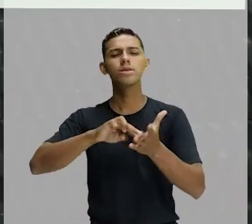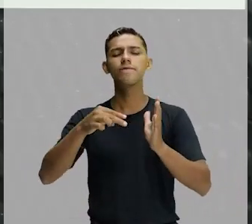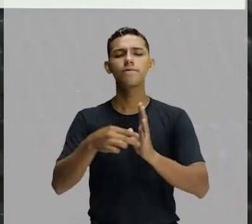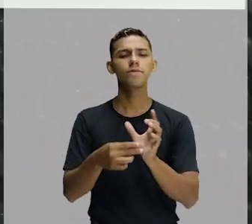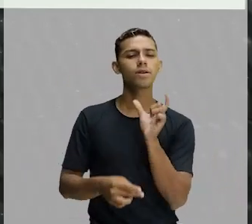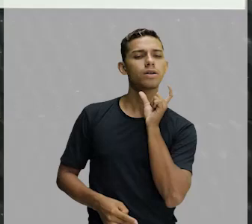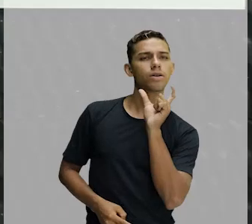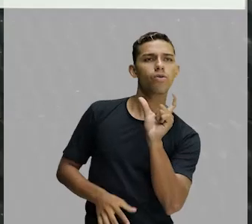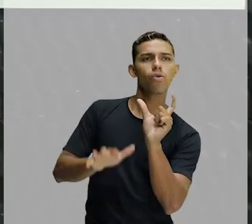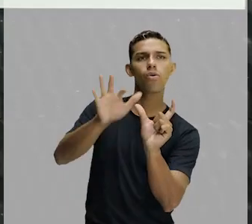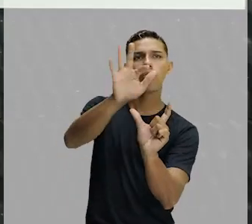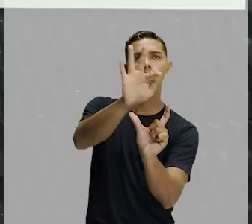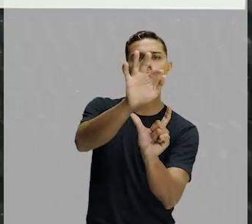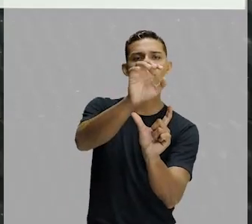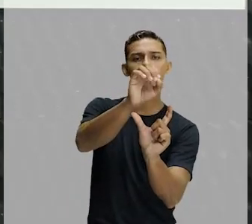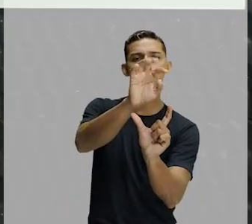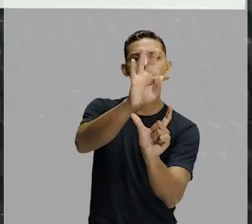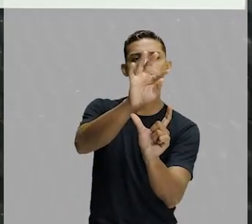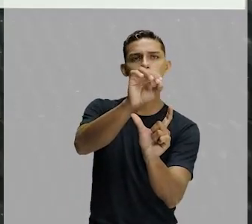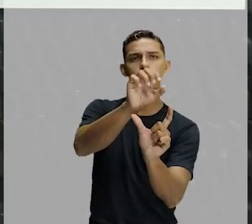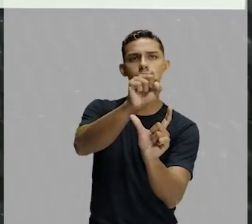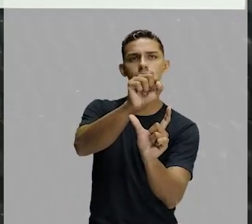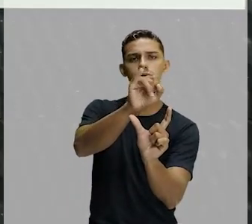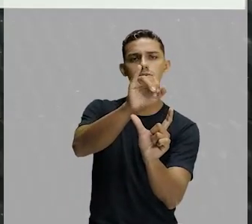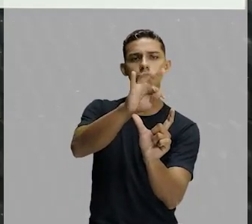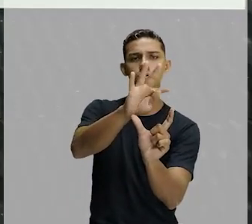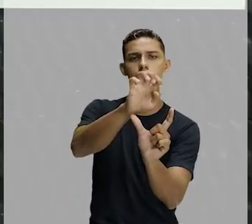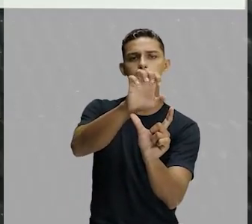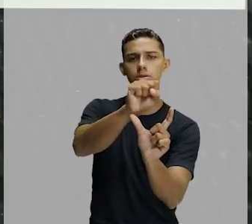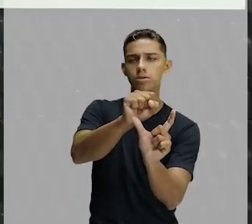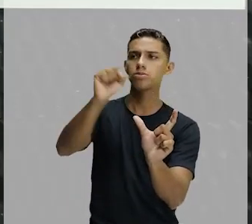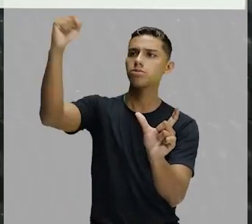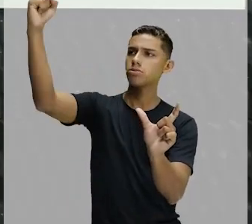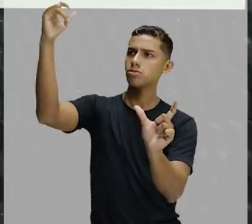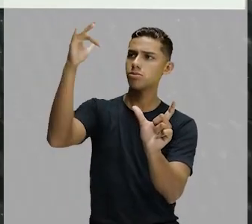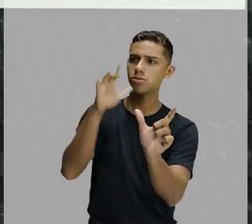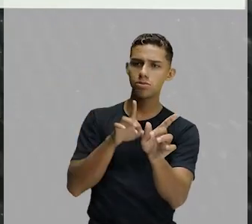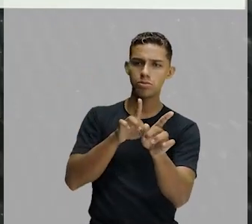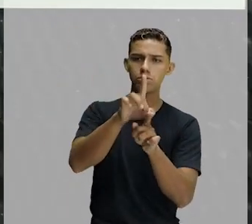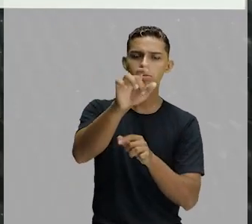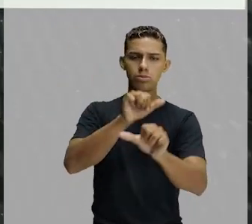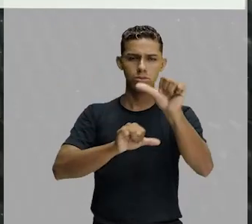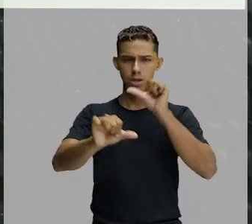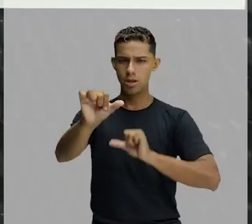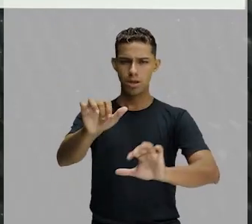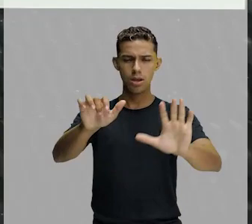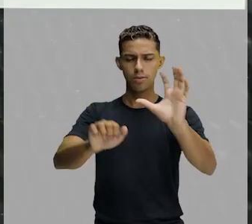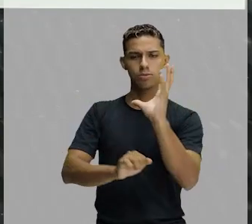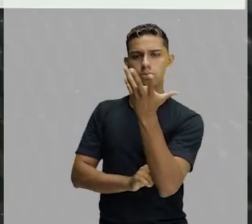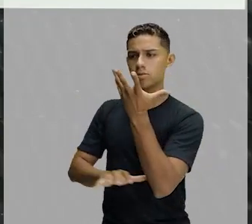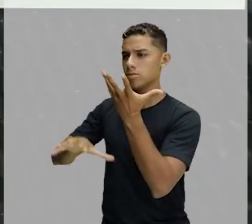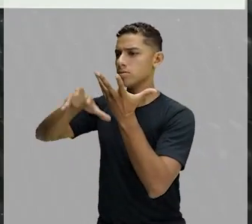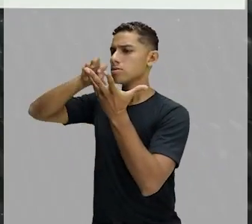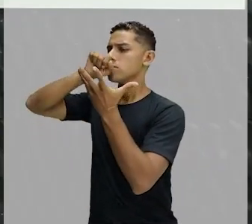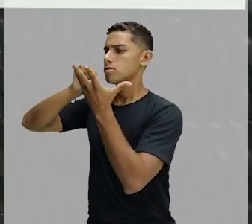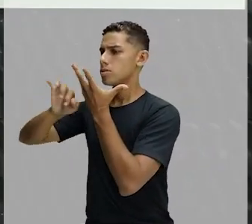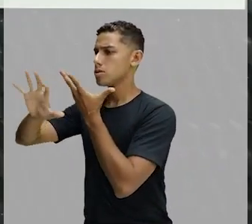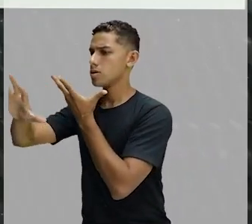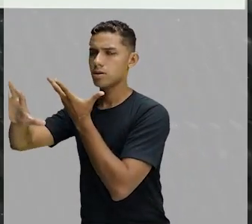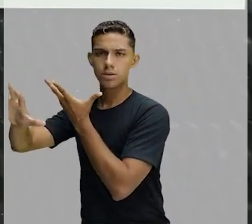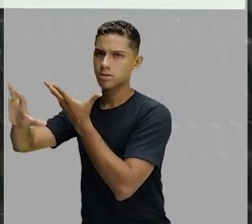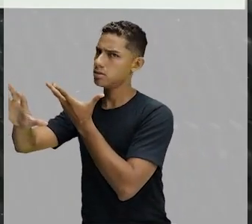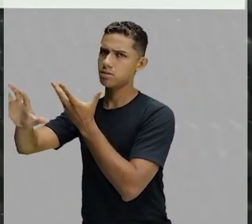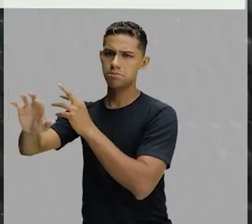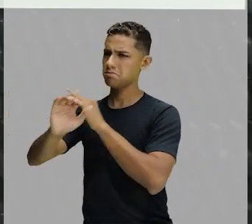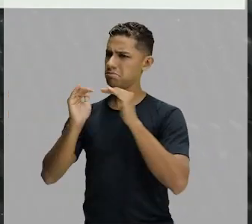um dos alunos escreveu: a fotossíntese é um tipo de respiração da planta. Nada a ver. A fotossíntese é uma coisa, a